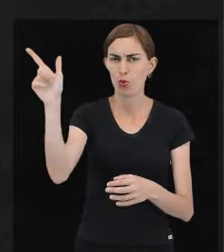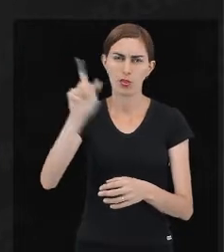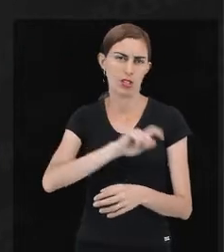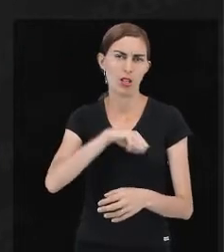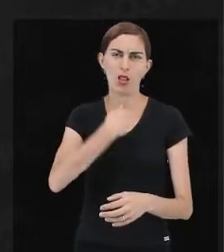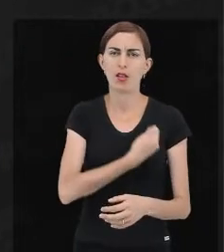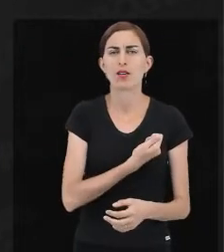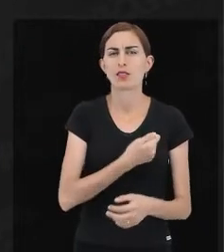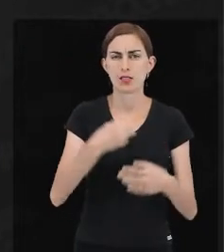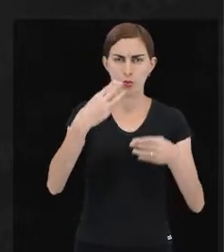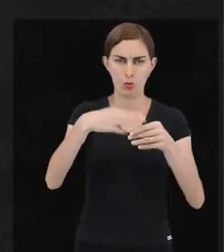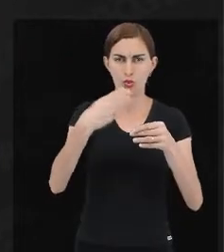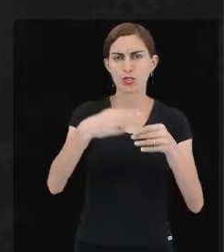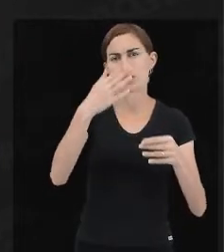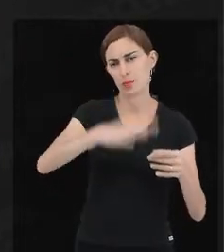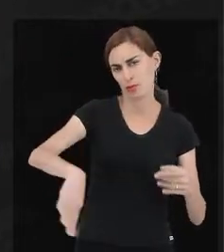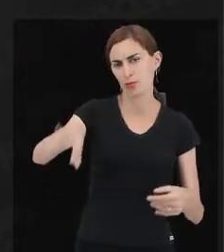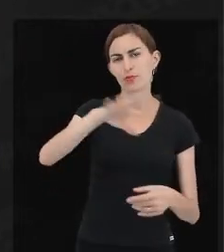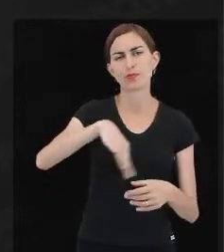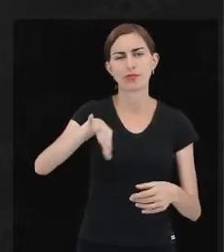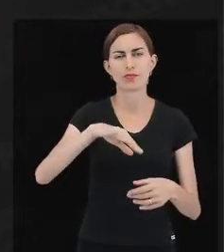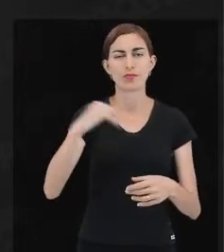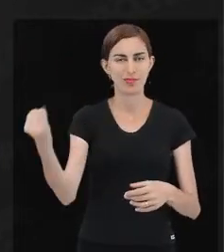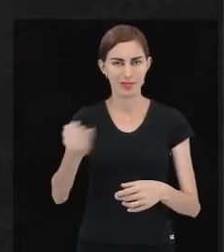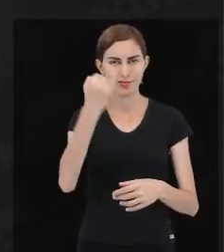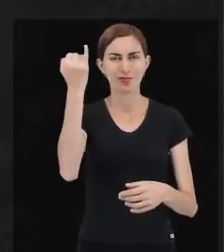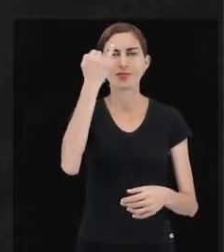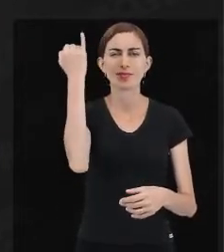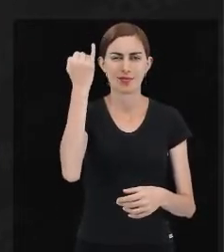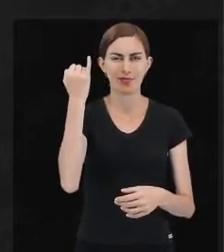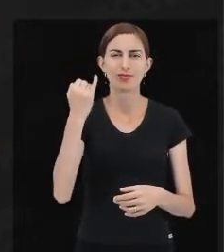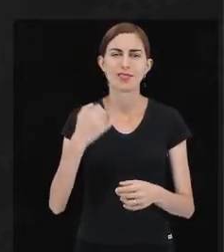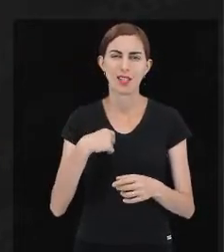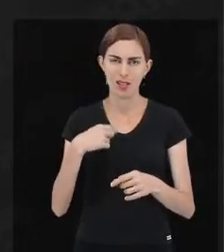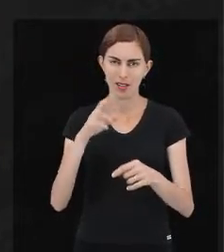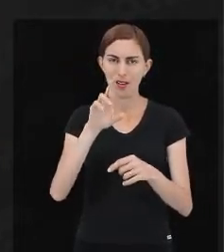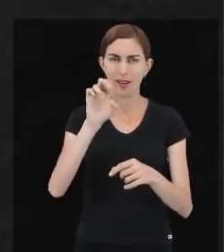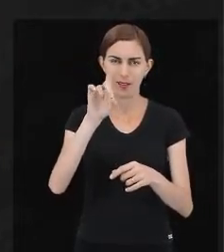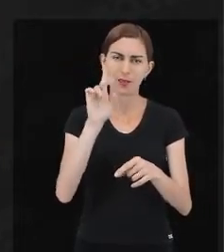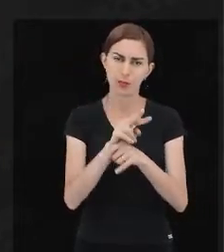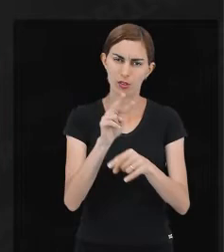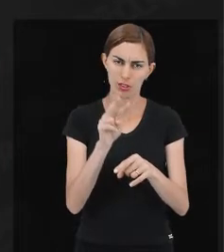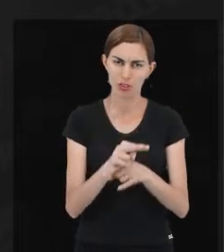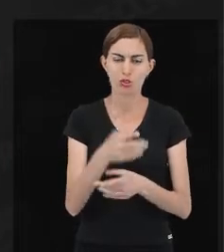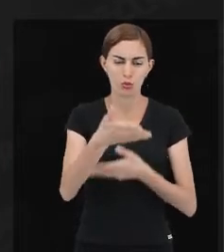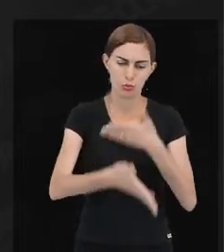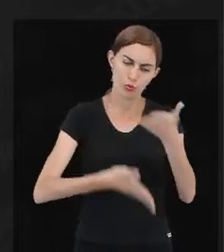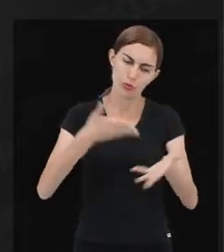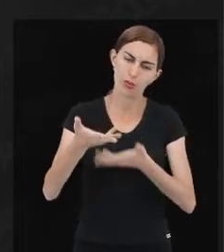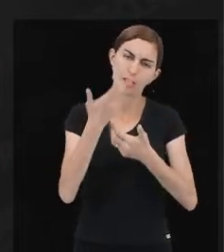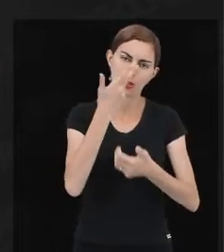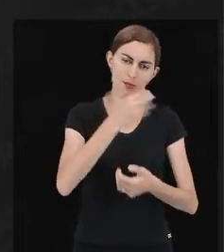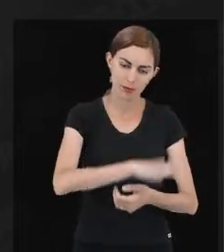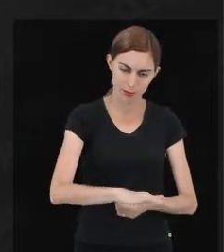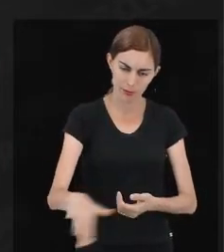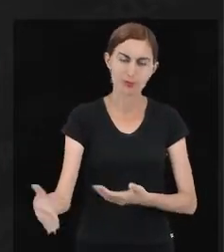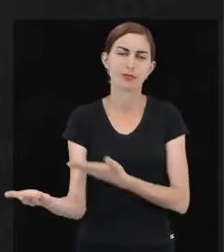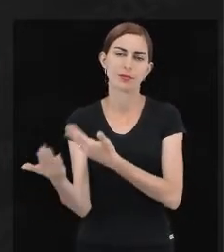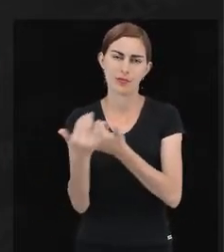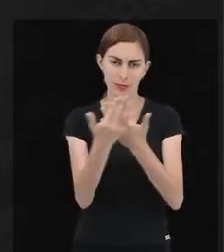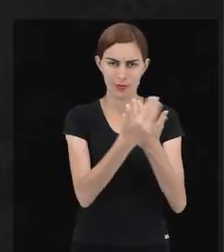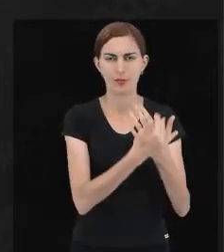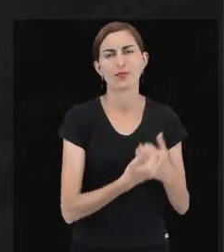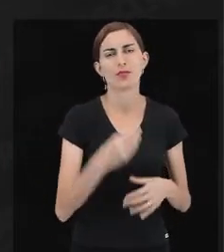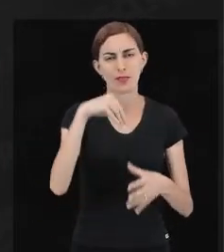outras delegacias do município onde ocorreu o fato. É importante frisar que a rede de proteção existe para a proteção e cuidado de crianças e